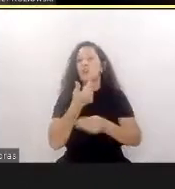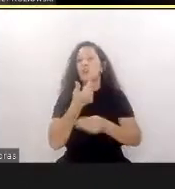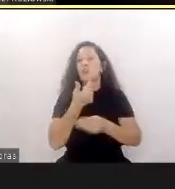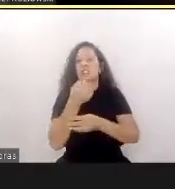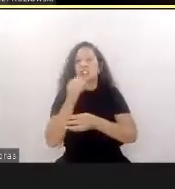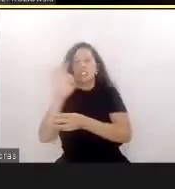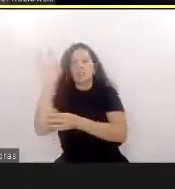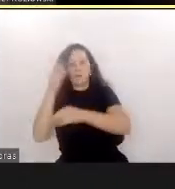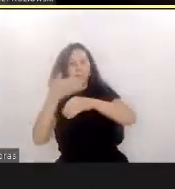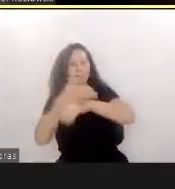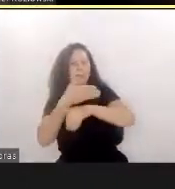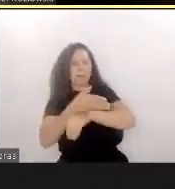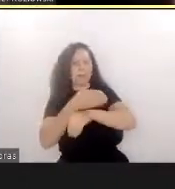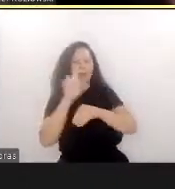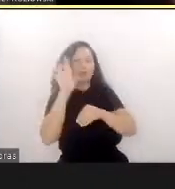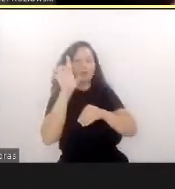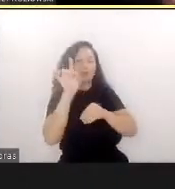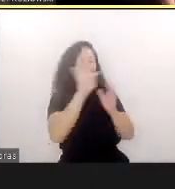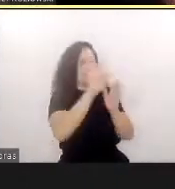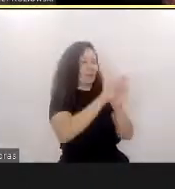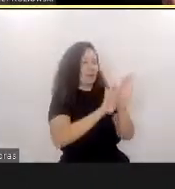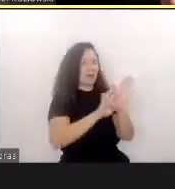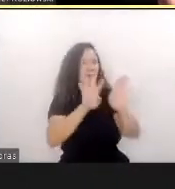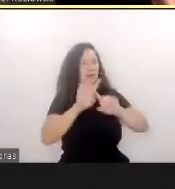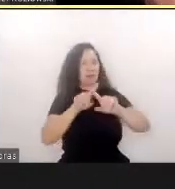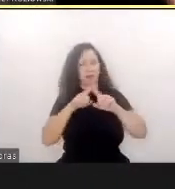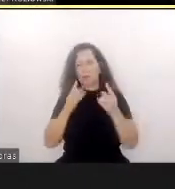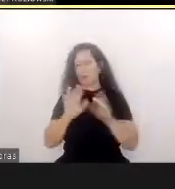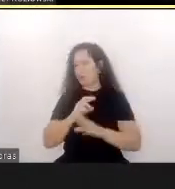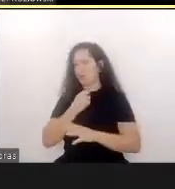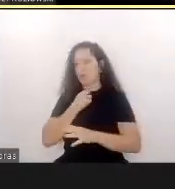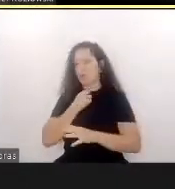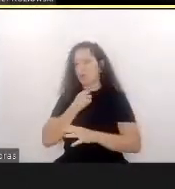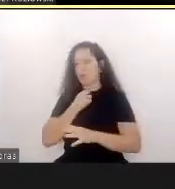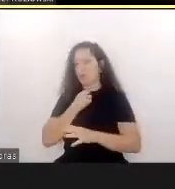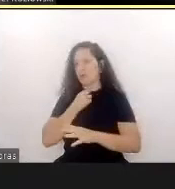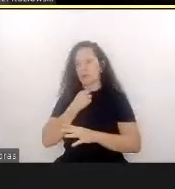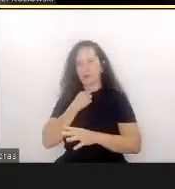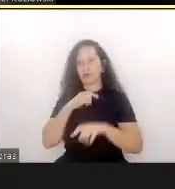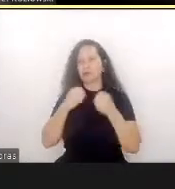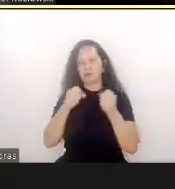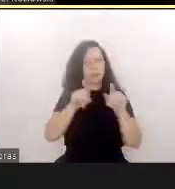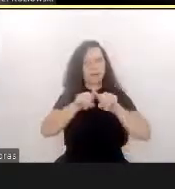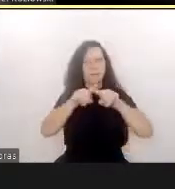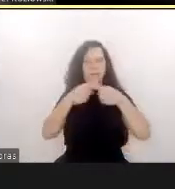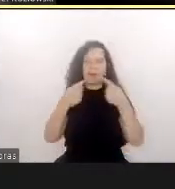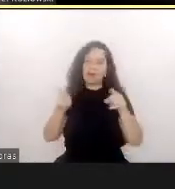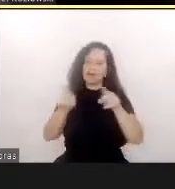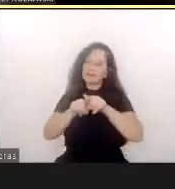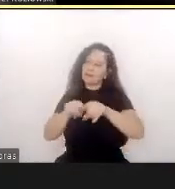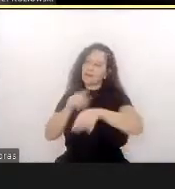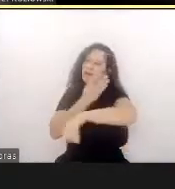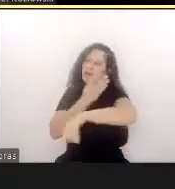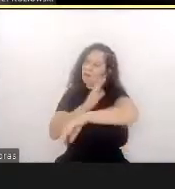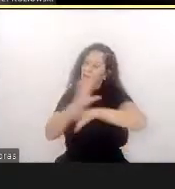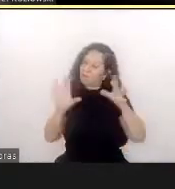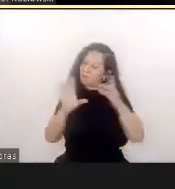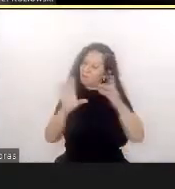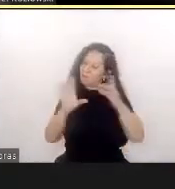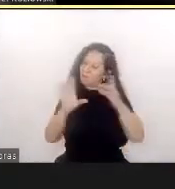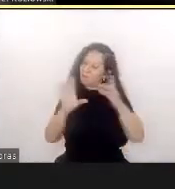propositivo e projetual. Ou seja, a necessidade de um projeto era uma das condicionantes. Por outro, isso levou a tentar...